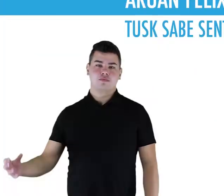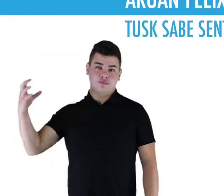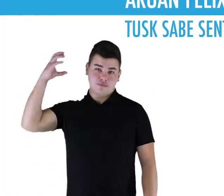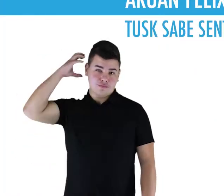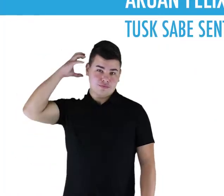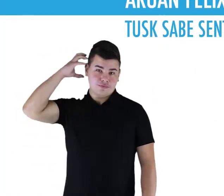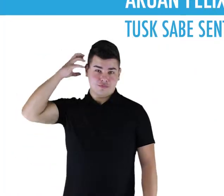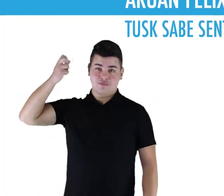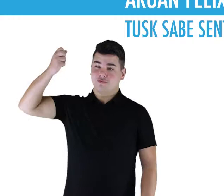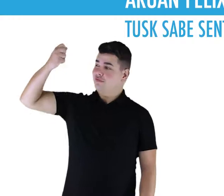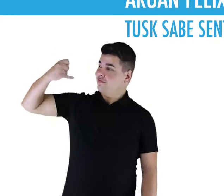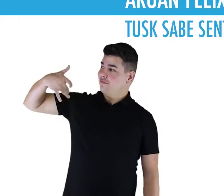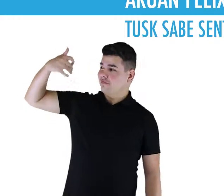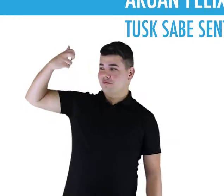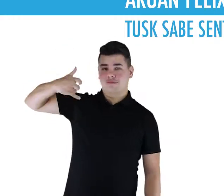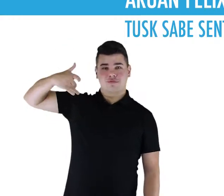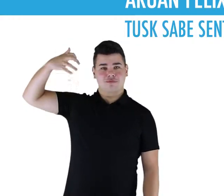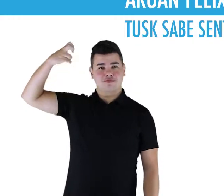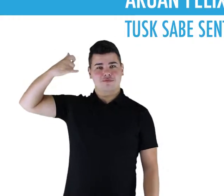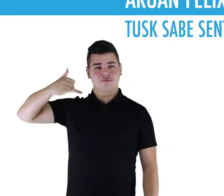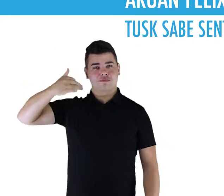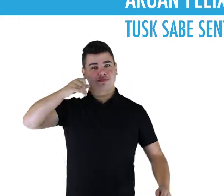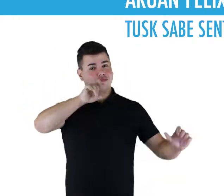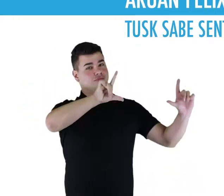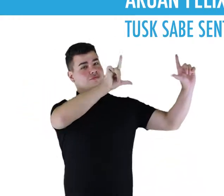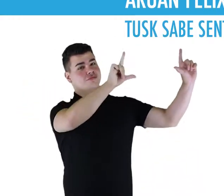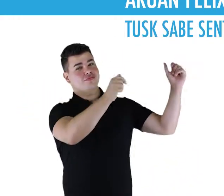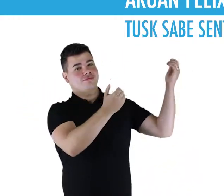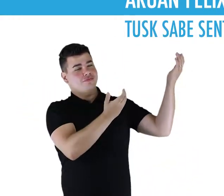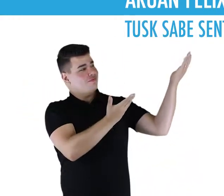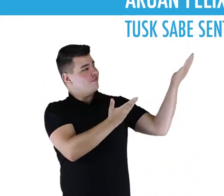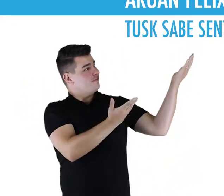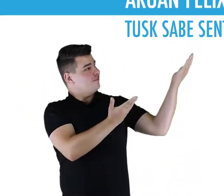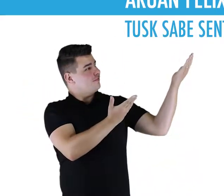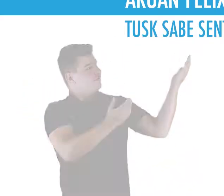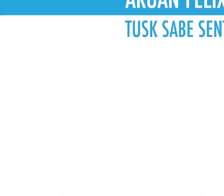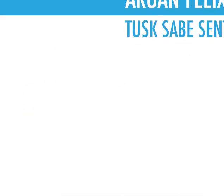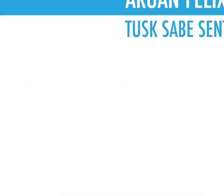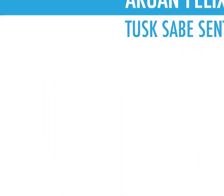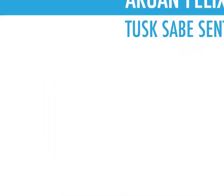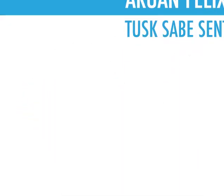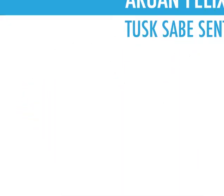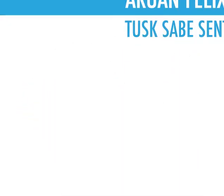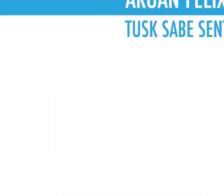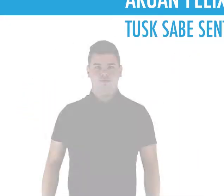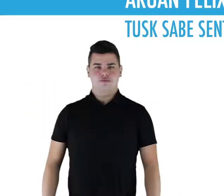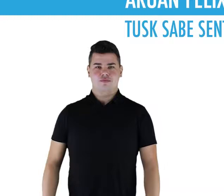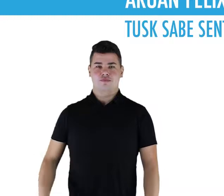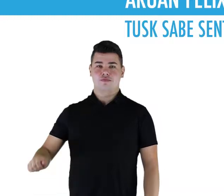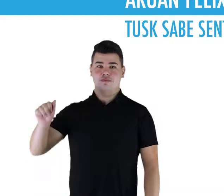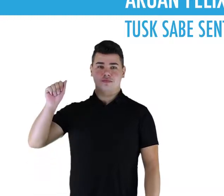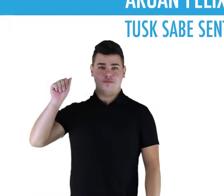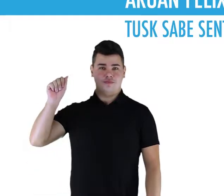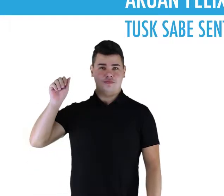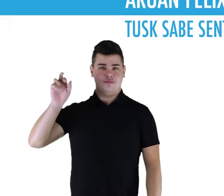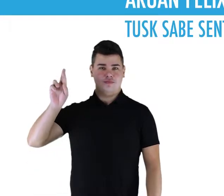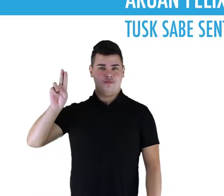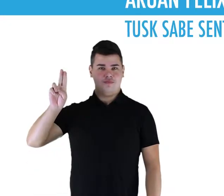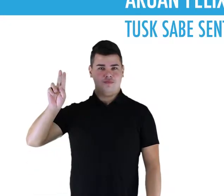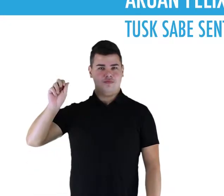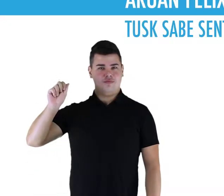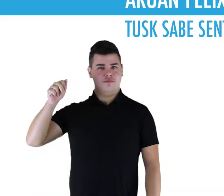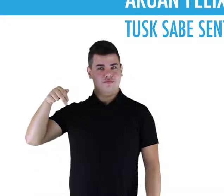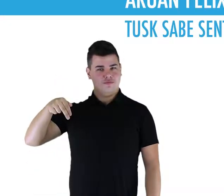No episódio Tusk Sabe Sentar, Aruan, jovem de pele branca e cabelos pretos lisos, mostra Tusk, um husky siberiano, sentando. Tusk tem orelhas